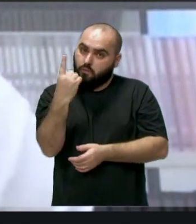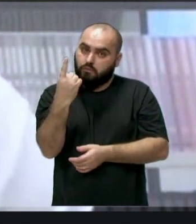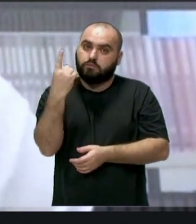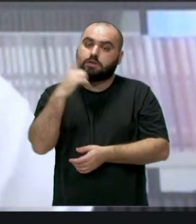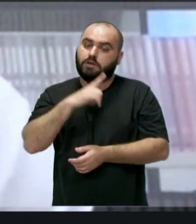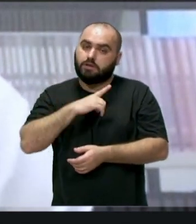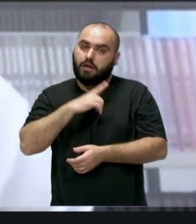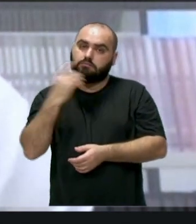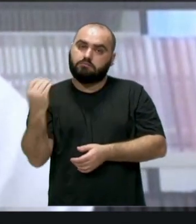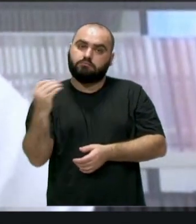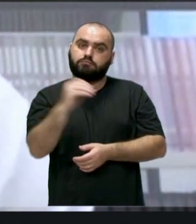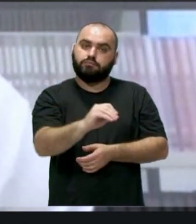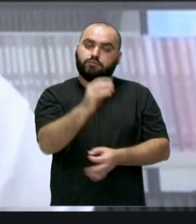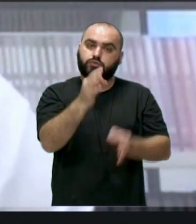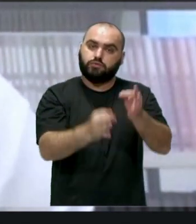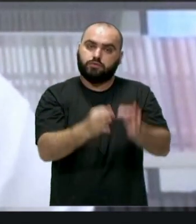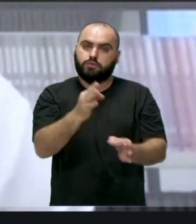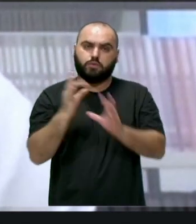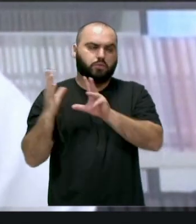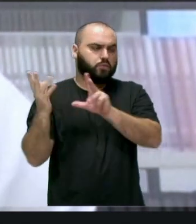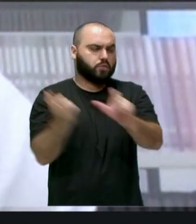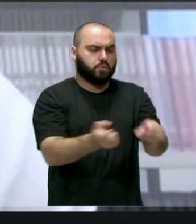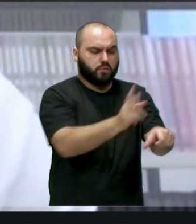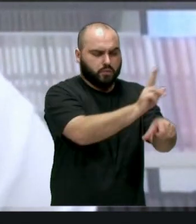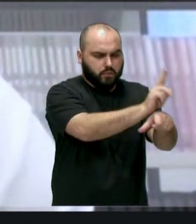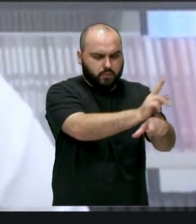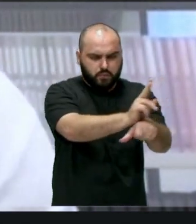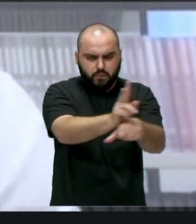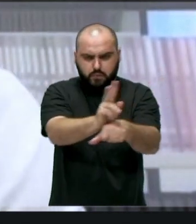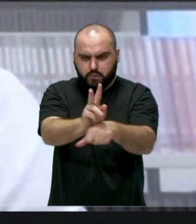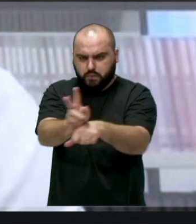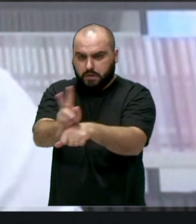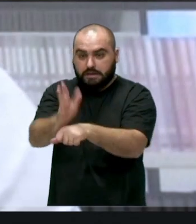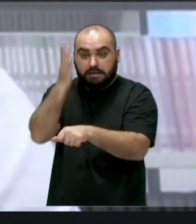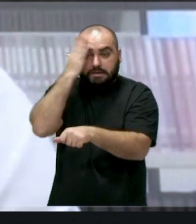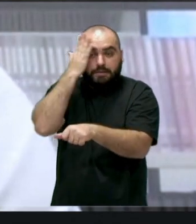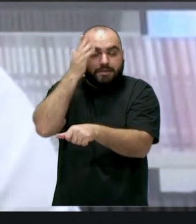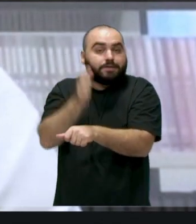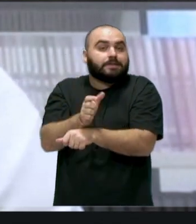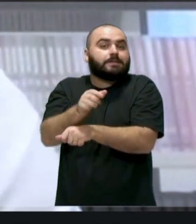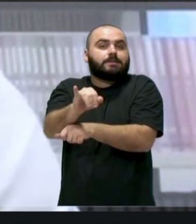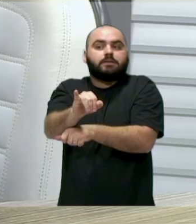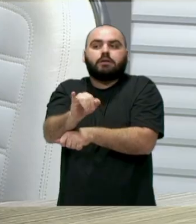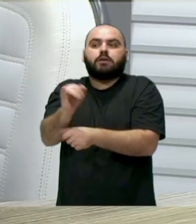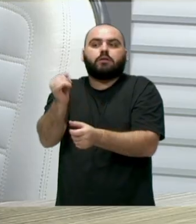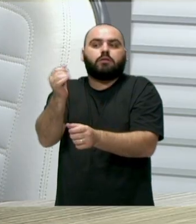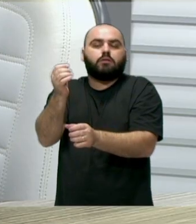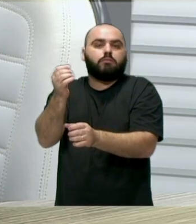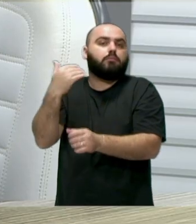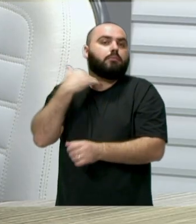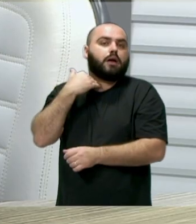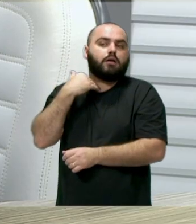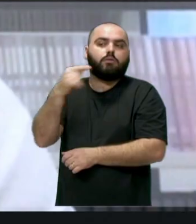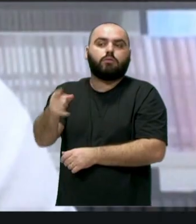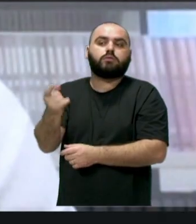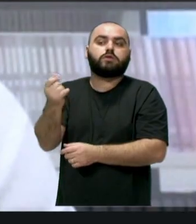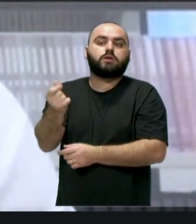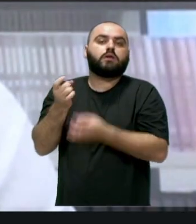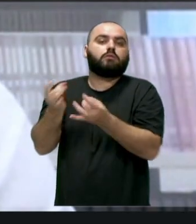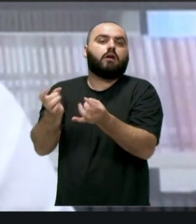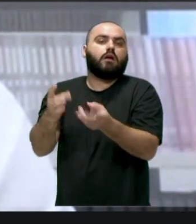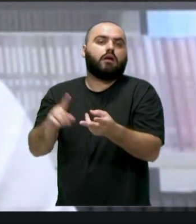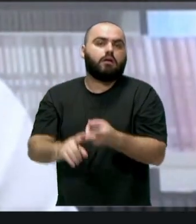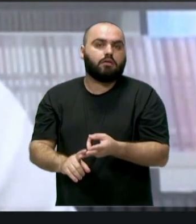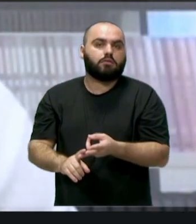tramita perante a Justiça Eleitoral, que faz toda a fiscalização da regularidade das contas, do dinheiro gasto na campanha,